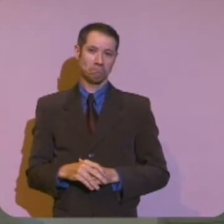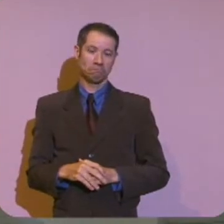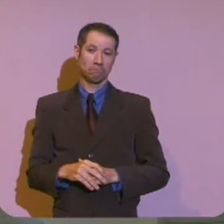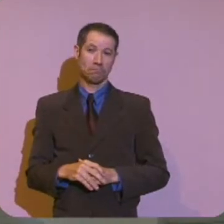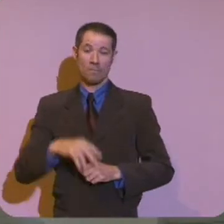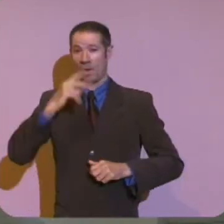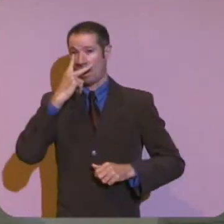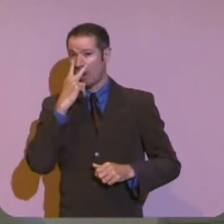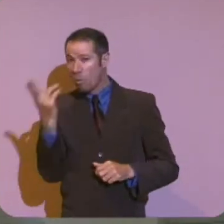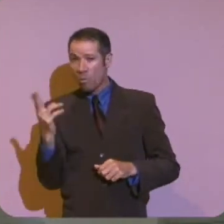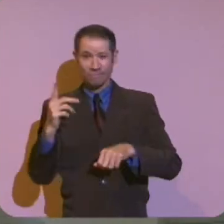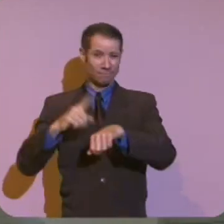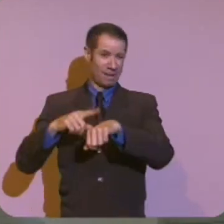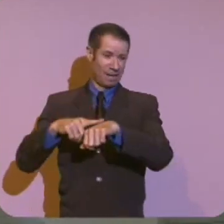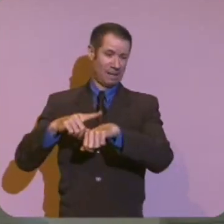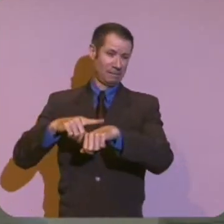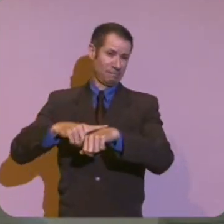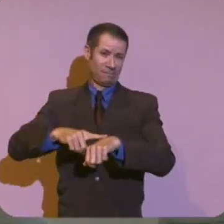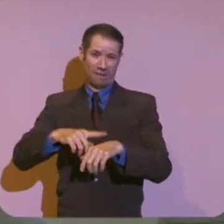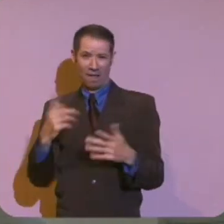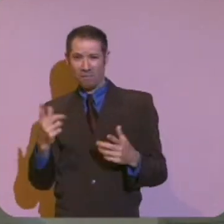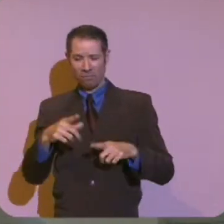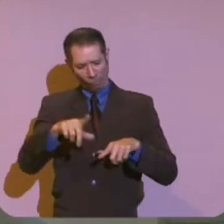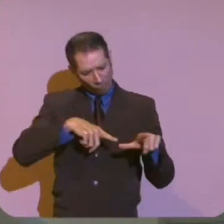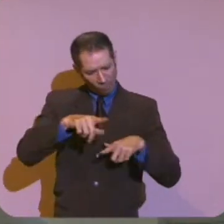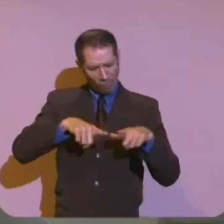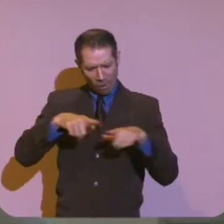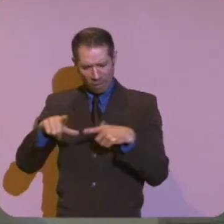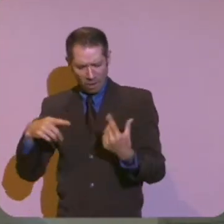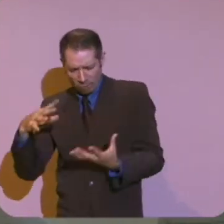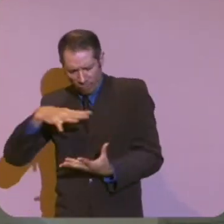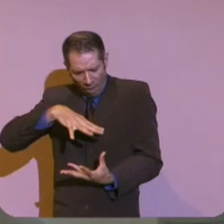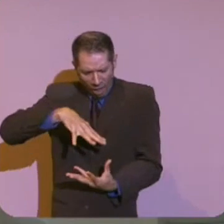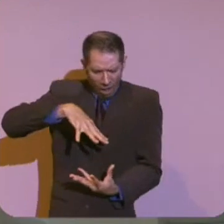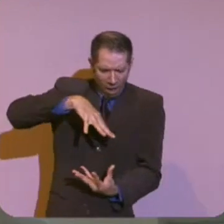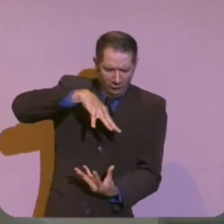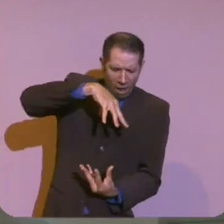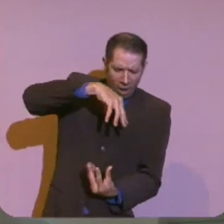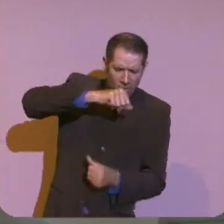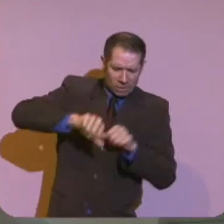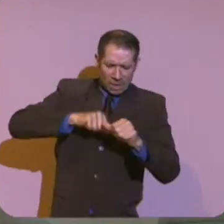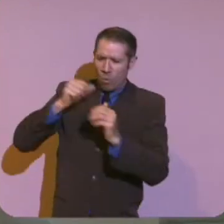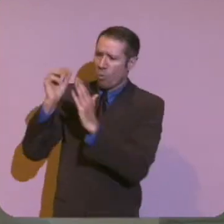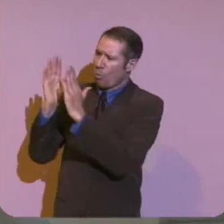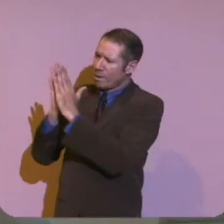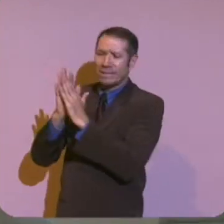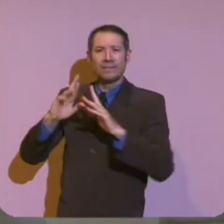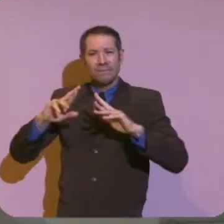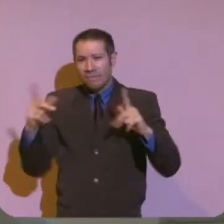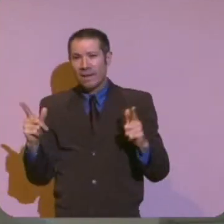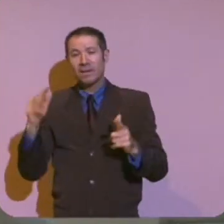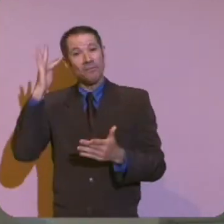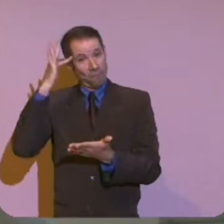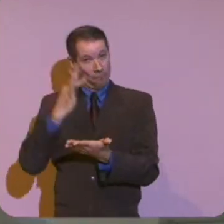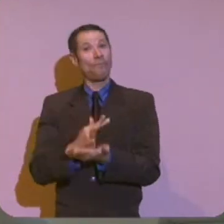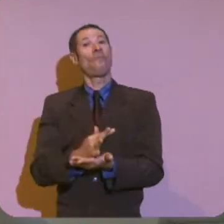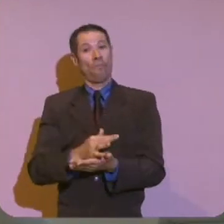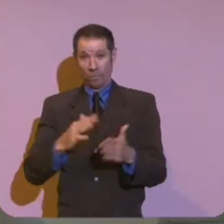E eu acho que aquele tempo foi um tempo de trabalhar a alma, de fazer orações diferentes do que ele sempre tinha